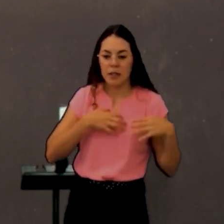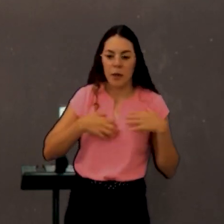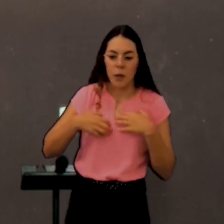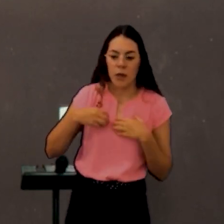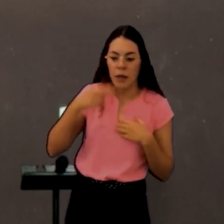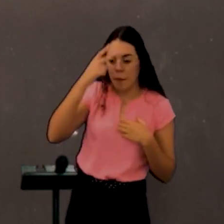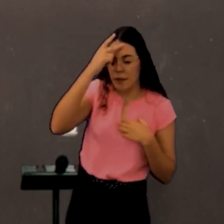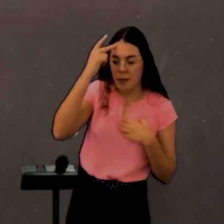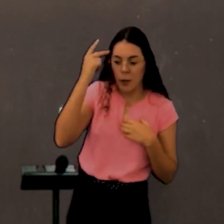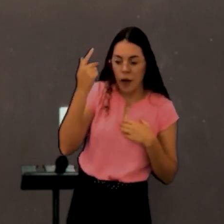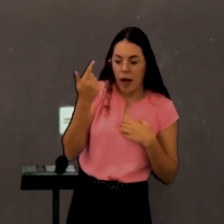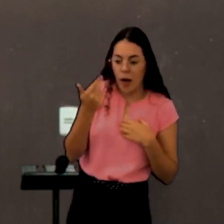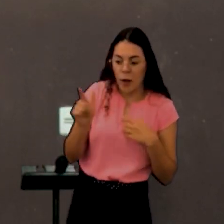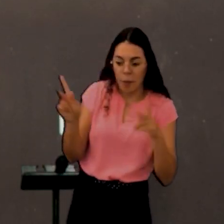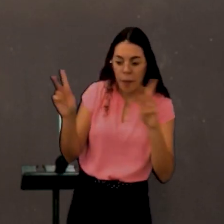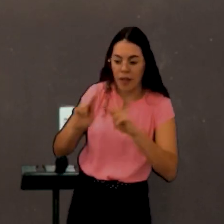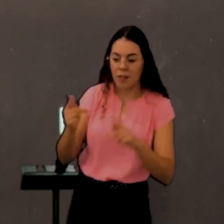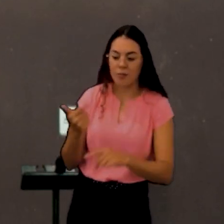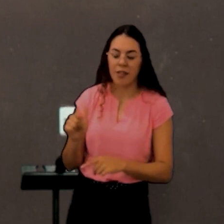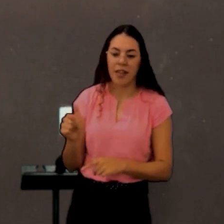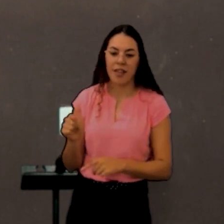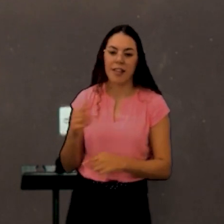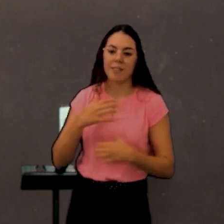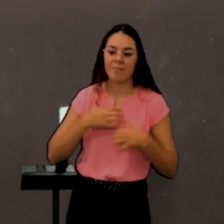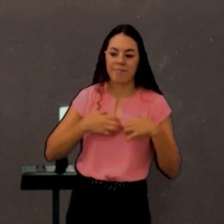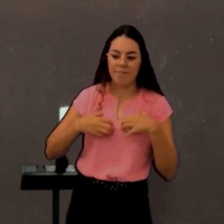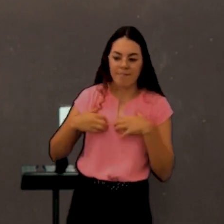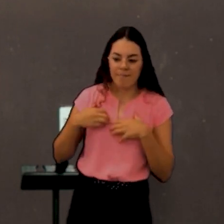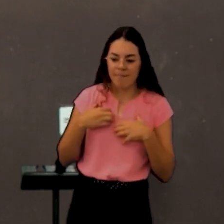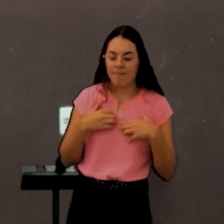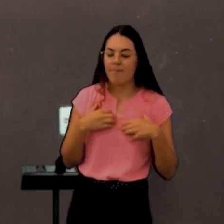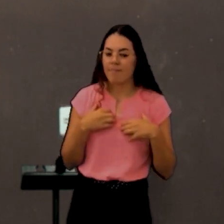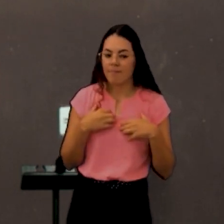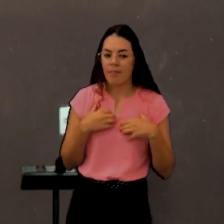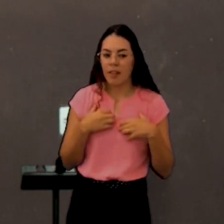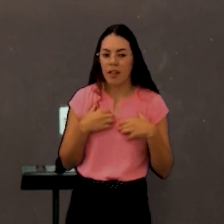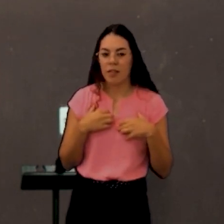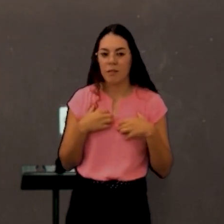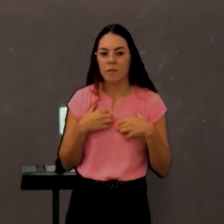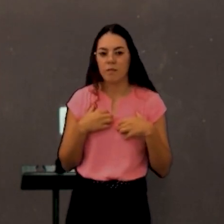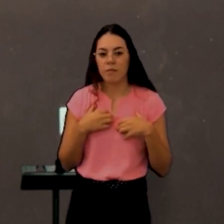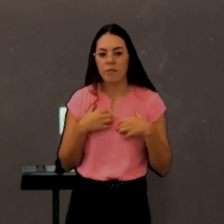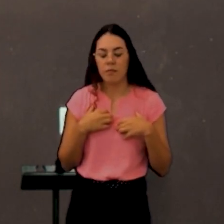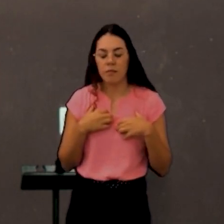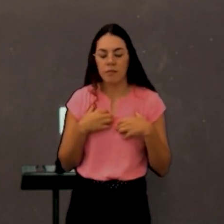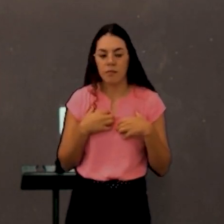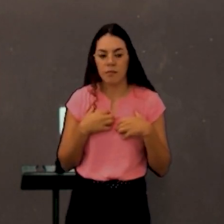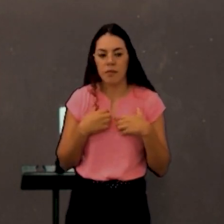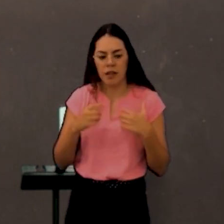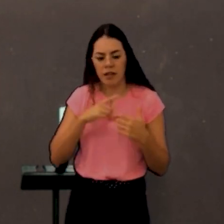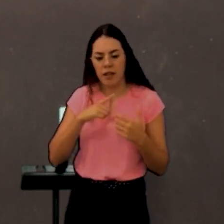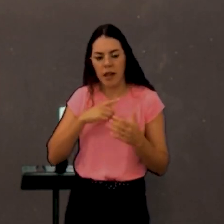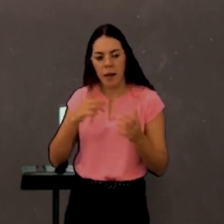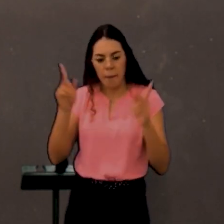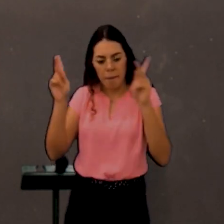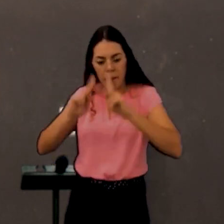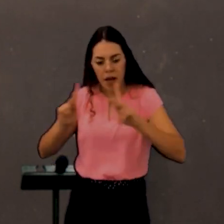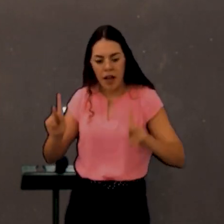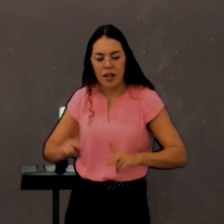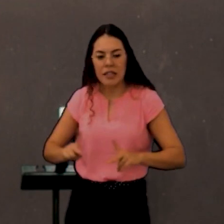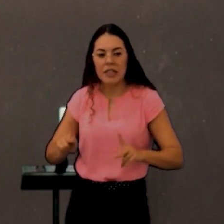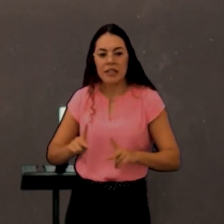paz. Os que vivem em paz, os que convivem e pregam a paz de Cristo, eles